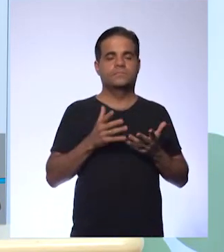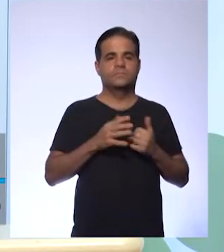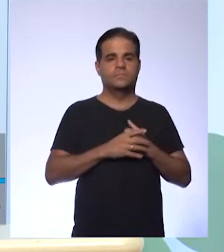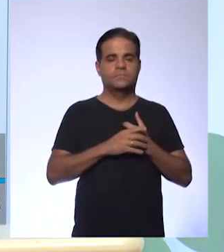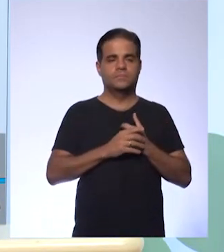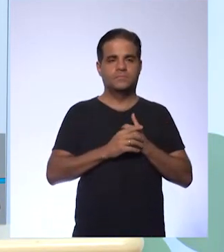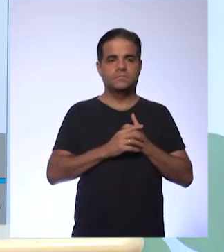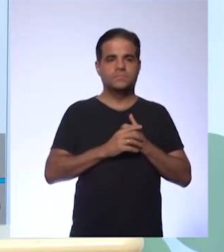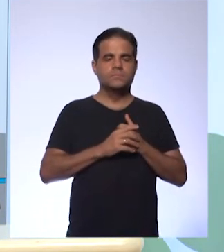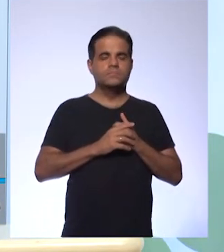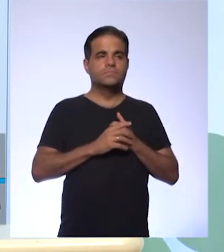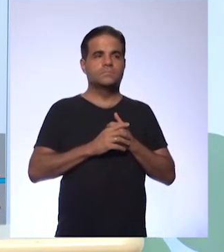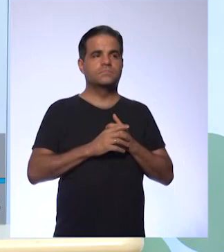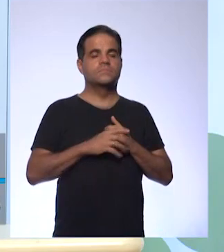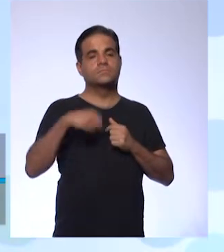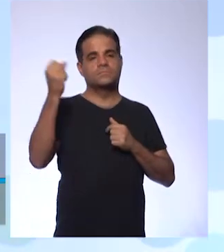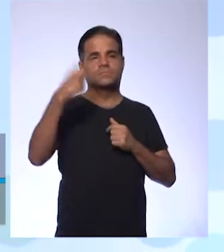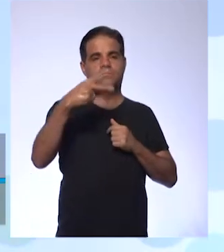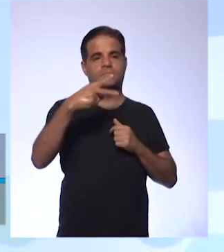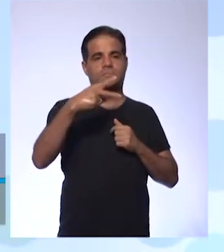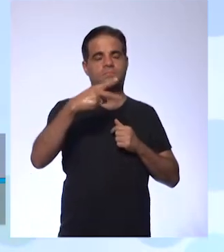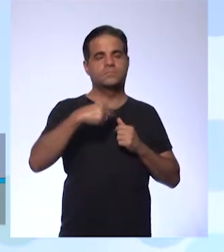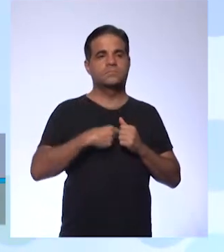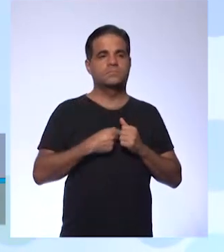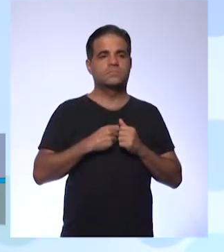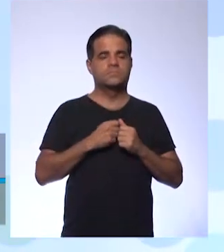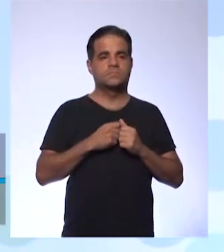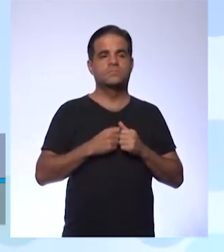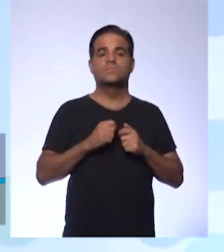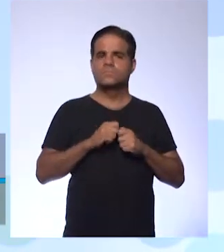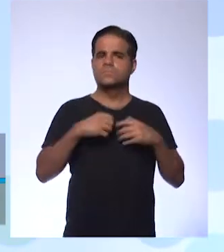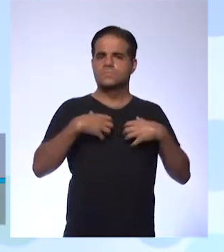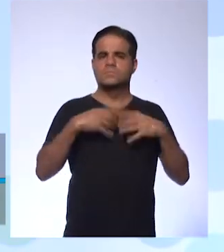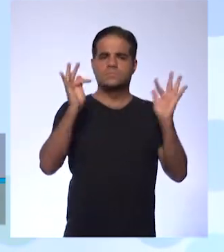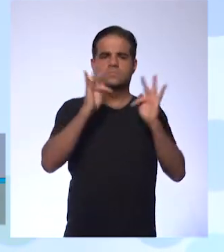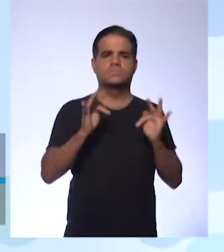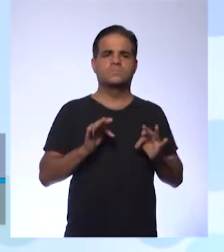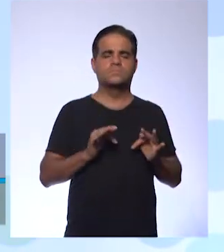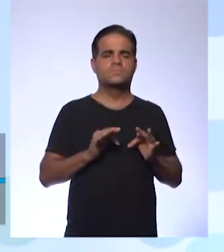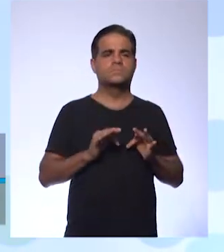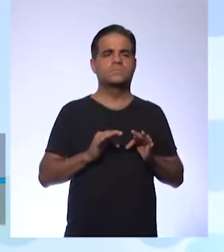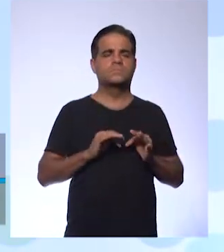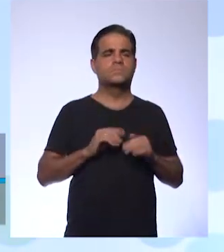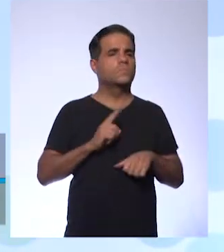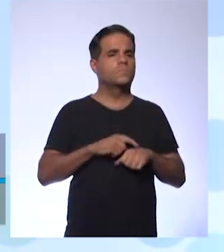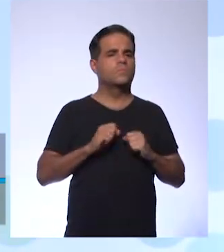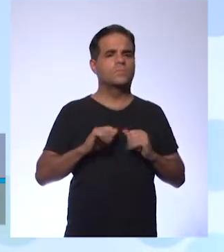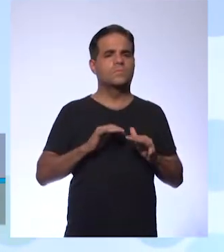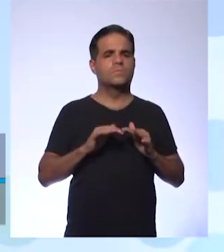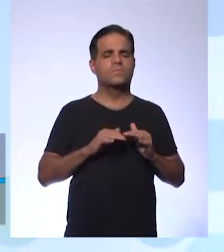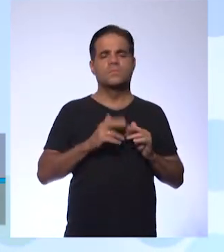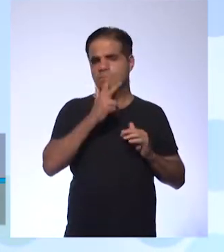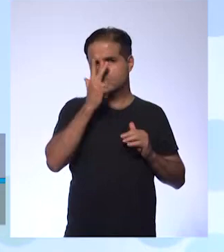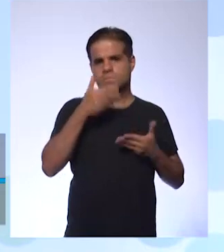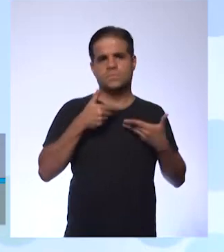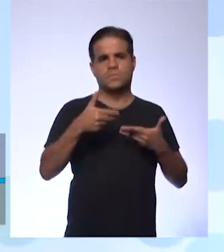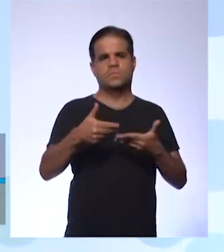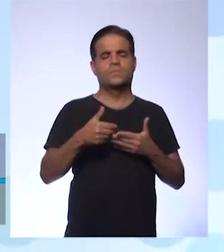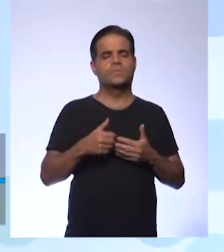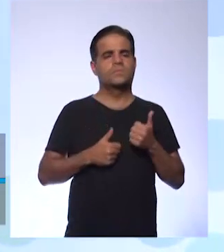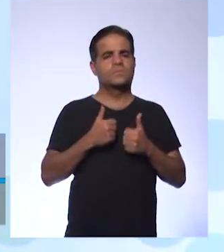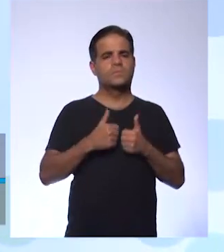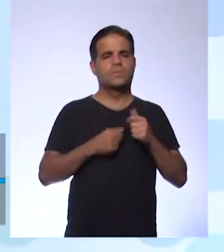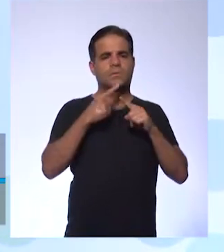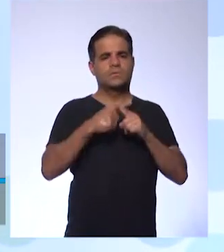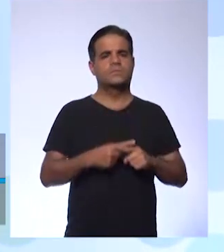né? Poxa vida, eu vou para a segunda. Ó, eu fico muito feliz no momento que alguém me convida para jogar